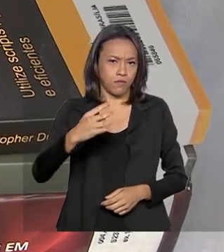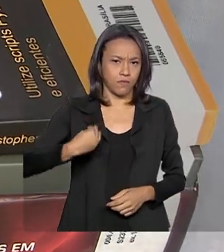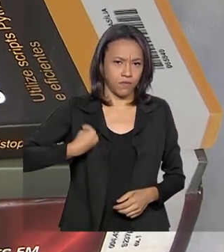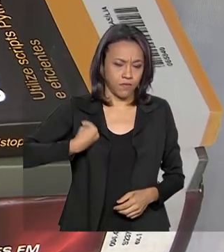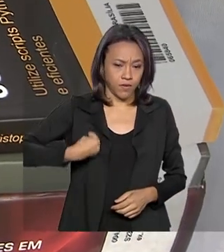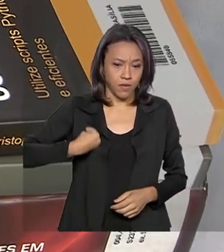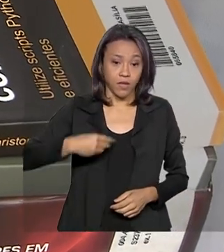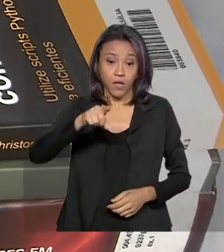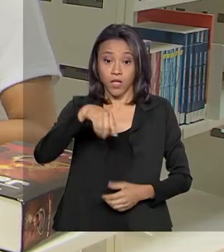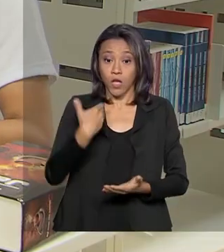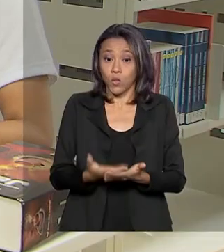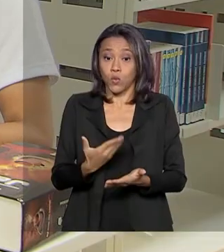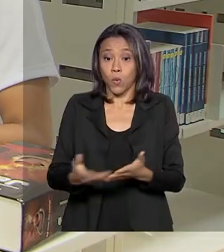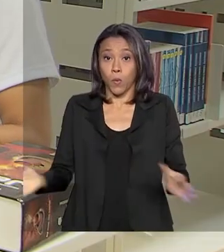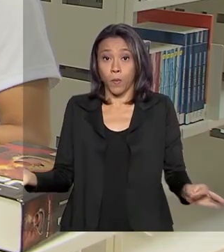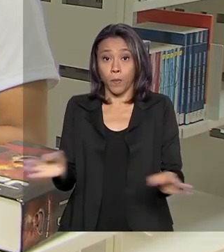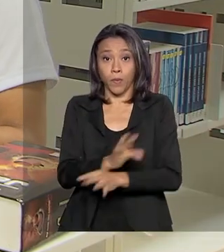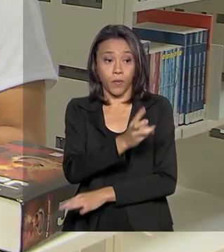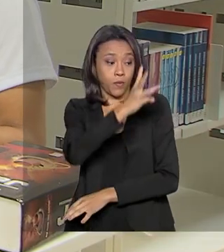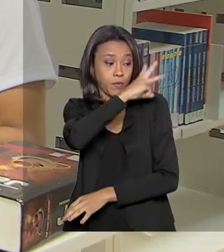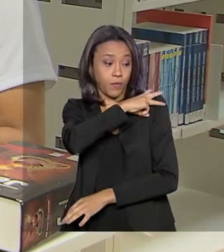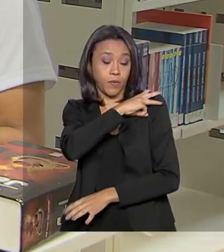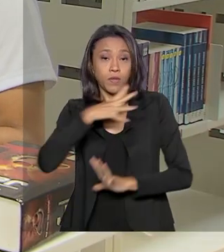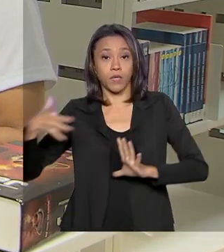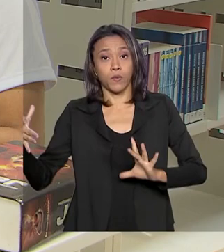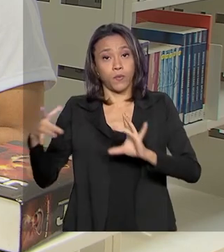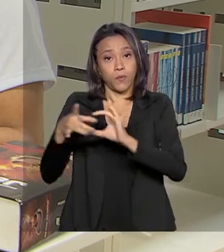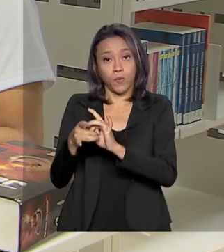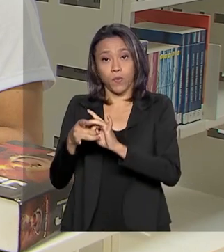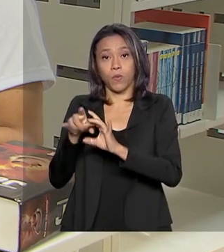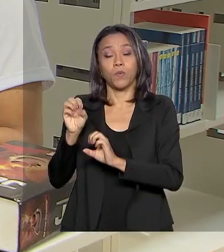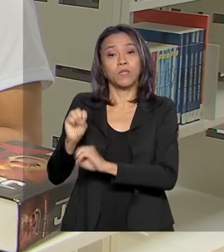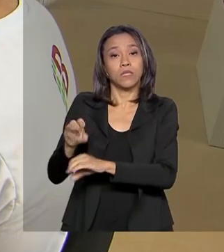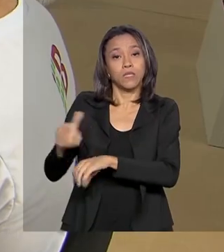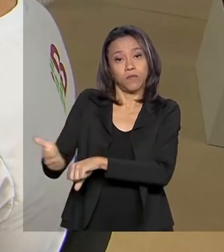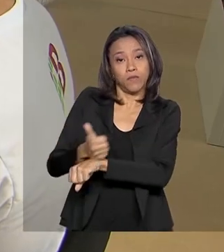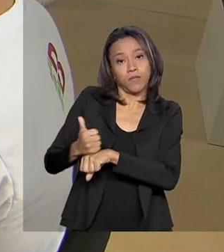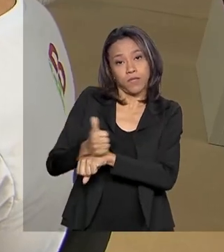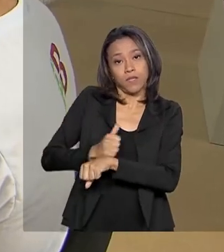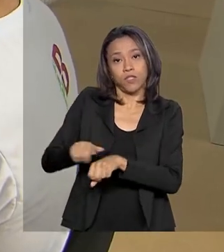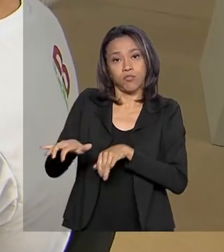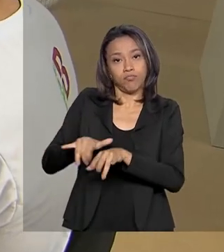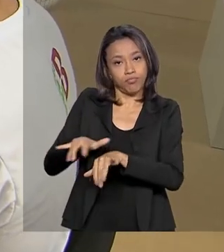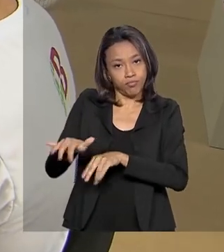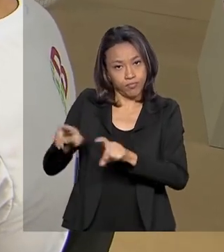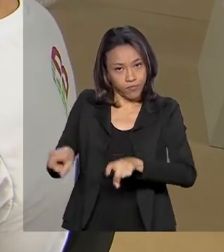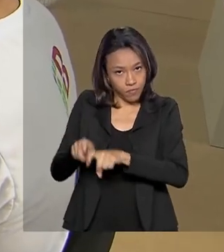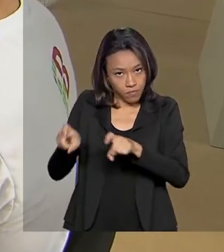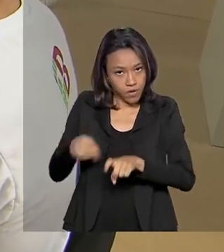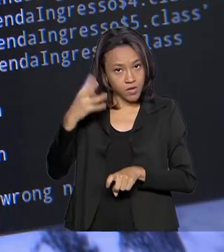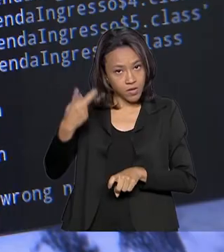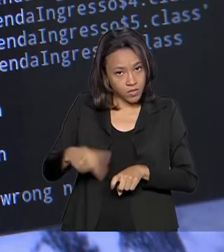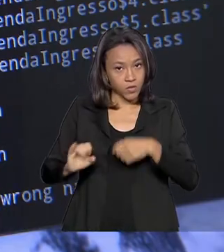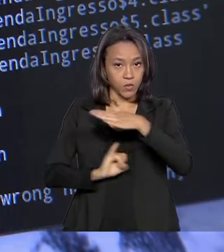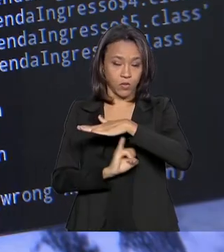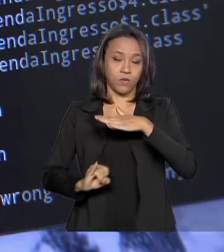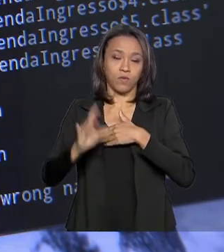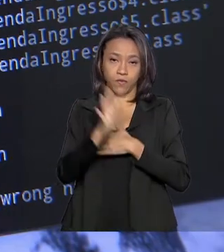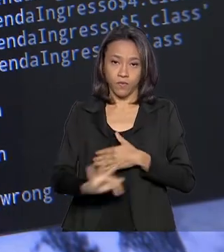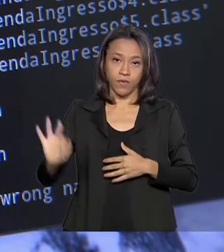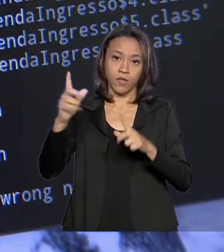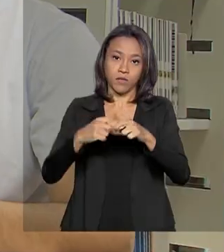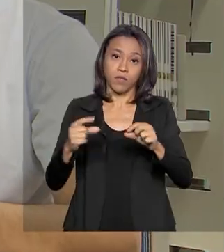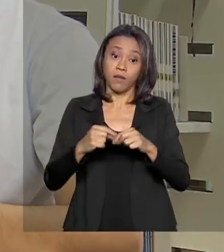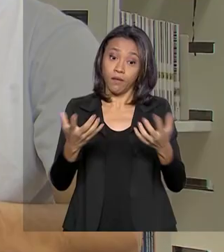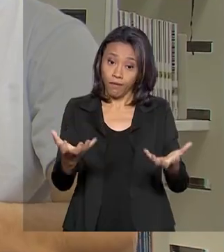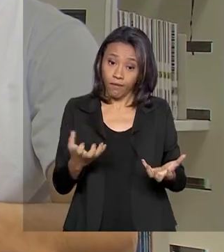concluindo o ensino médio integrado ao curso profissionalizante de informática no Instituto Federal de Brasília e quer trabalhar